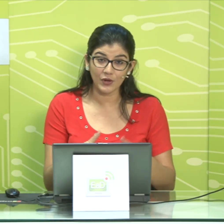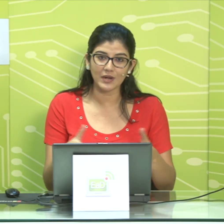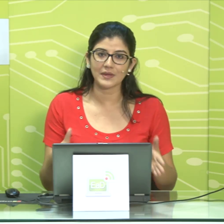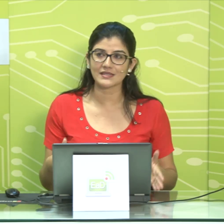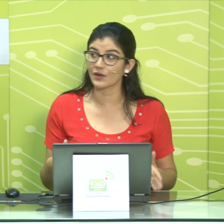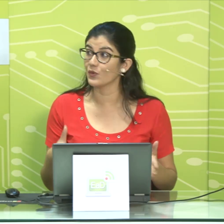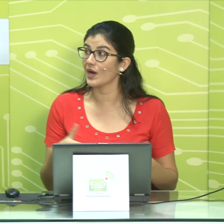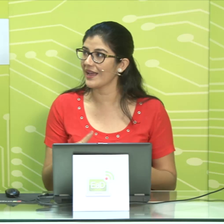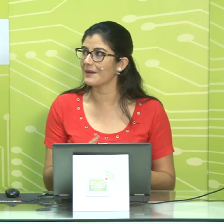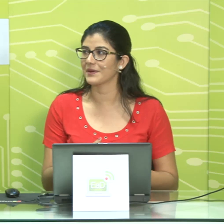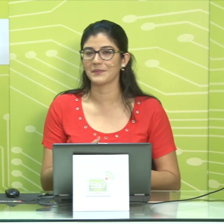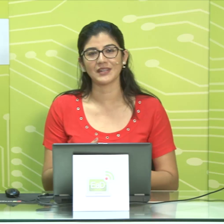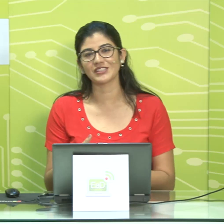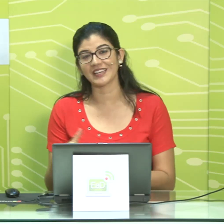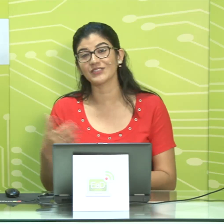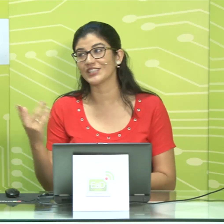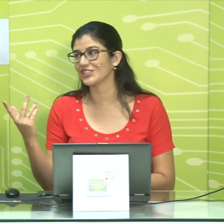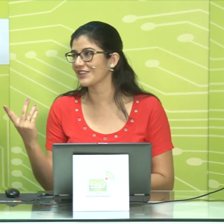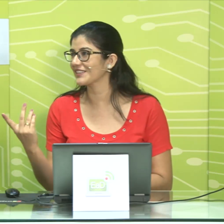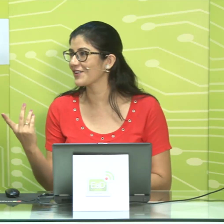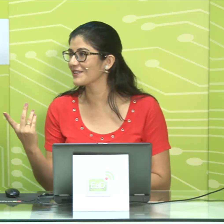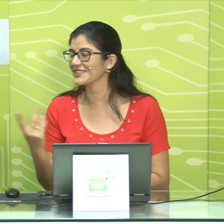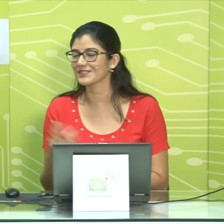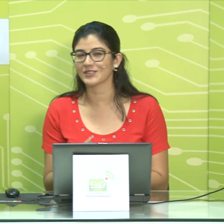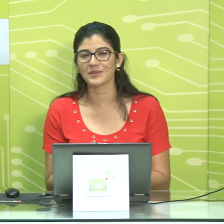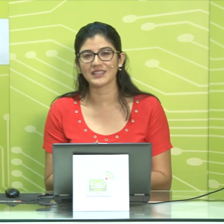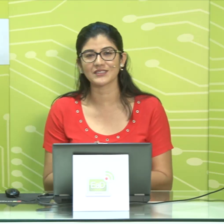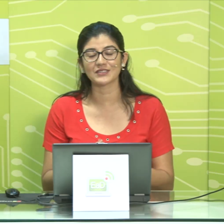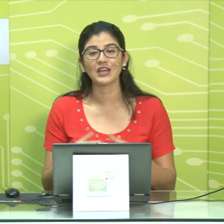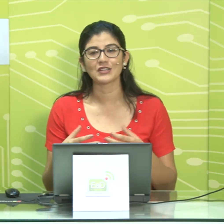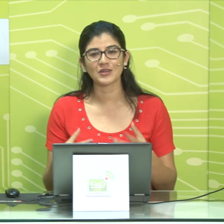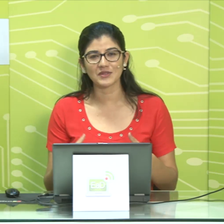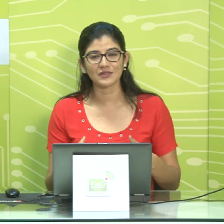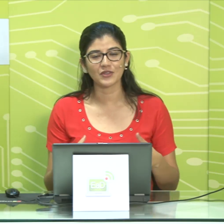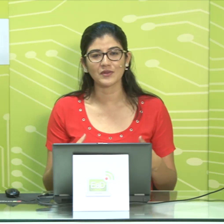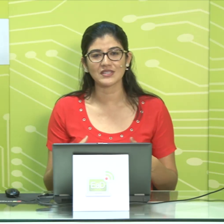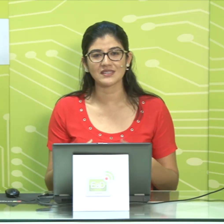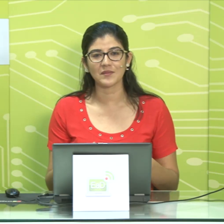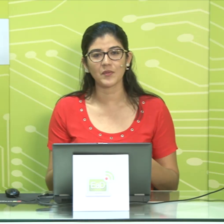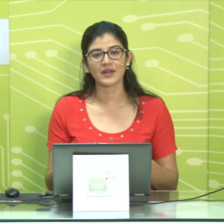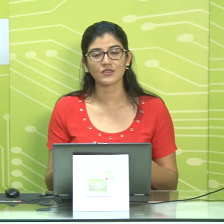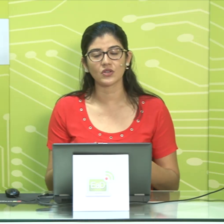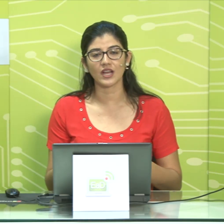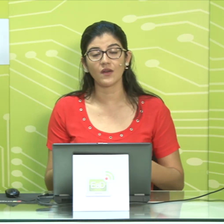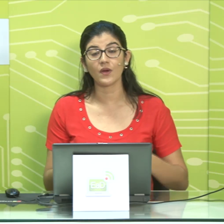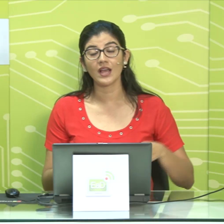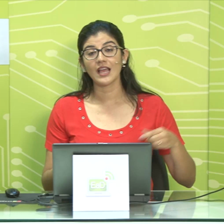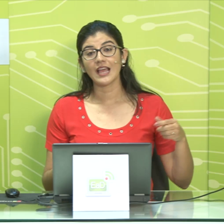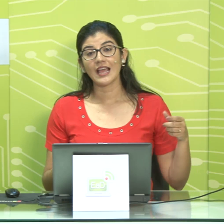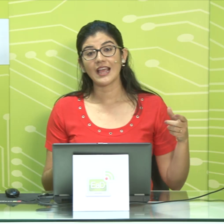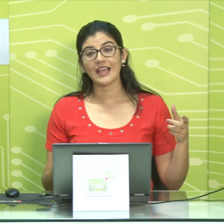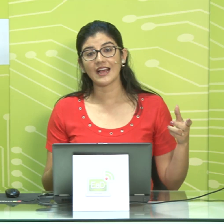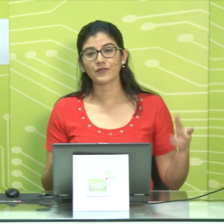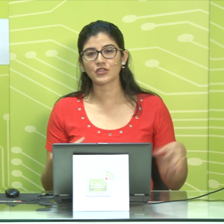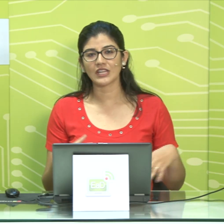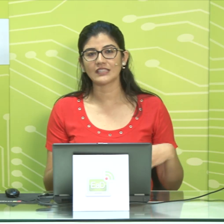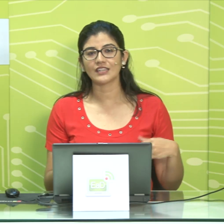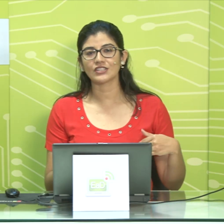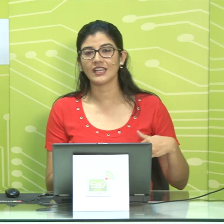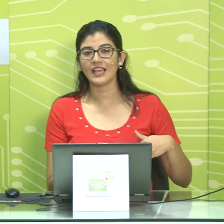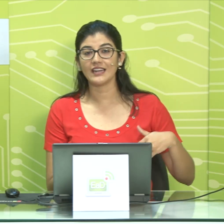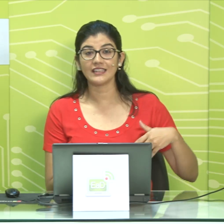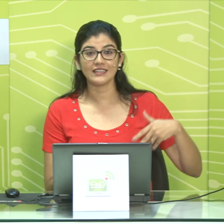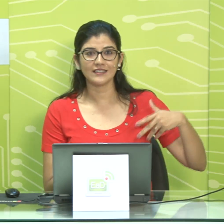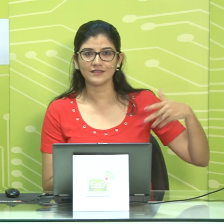a programação, a parte interna. Ontem a gente estava até conversando sobre isso, sobre o sistema operacional, a